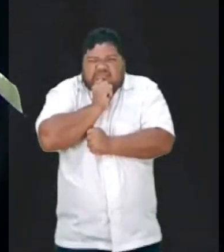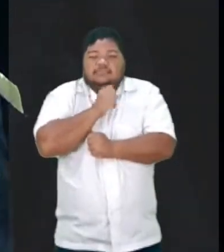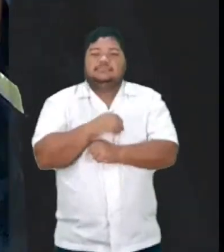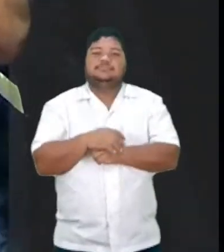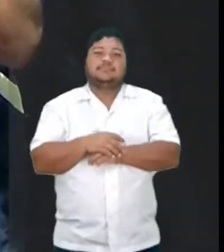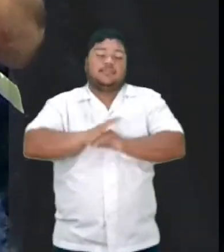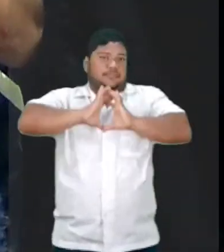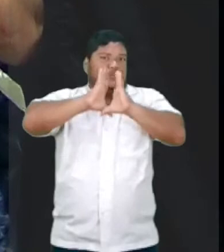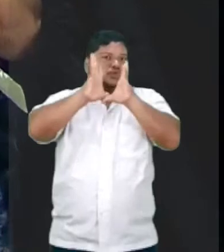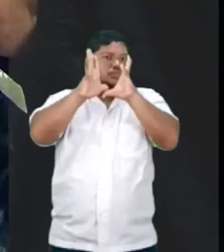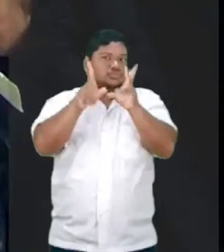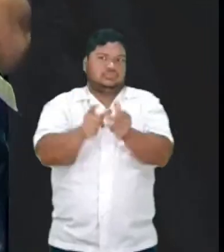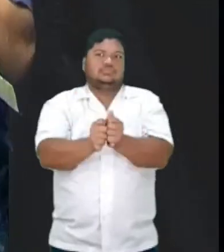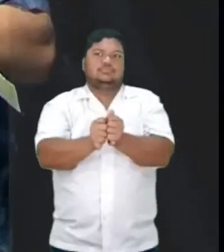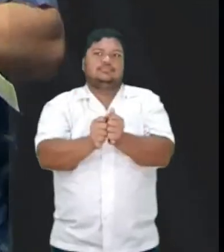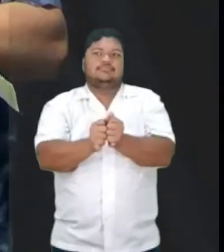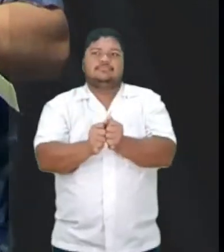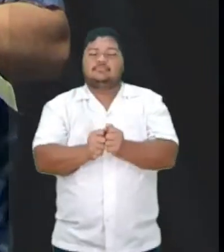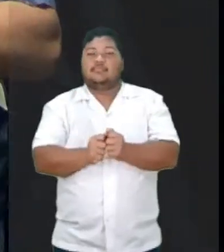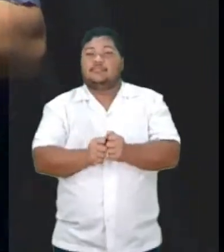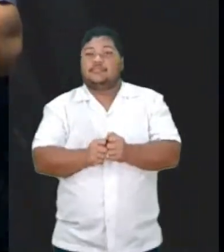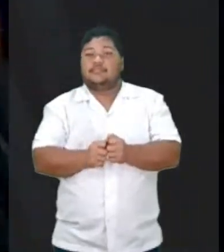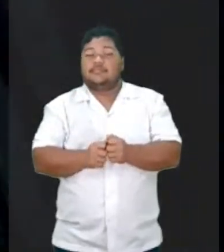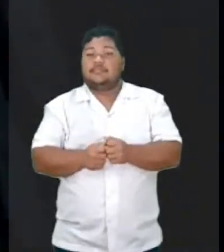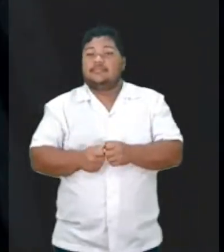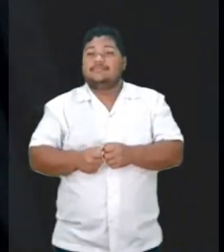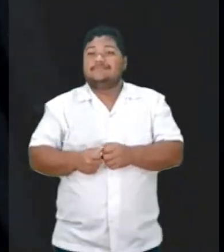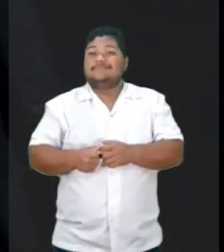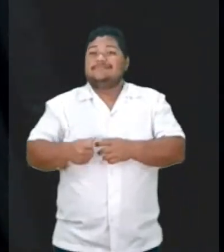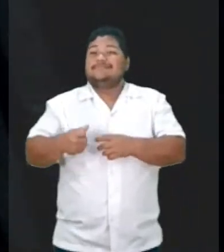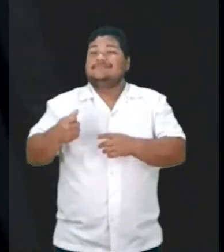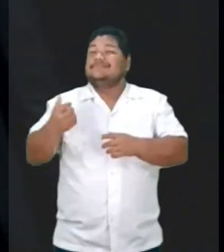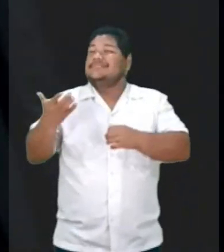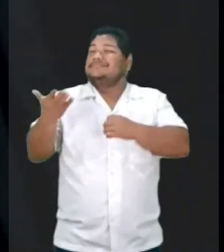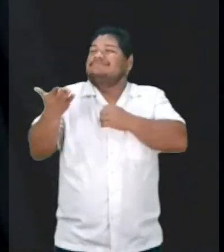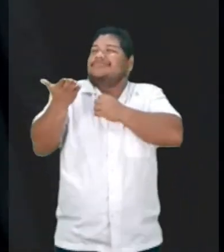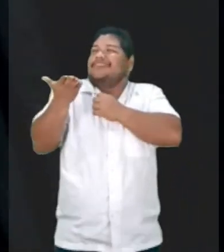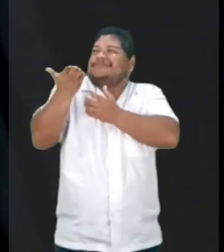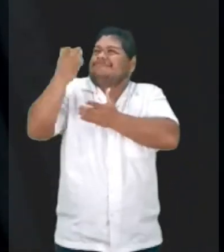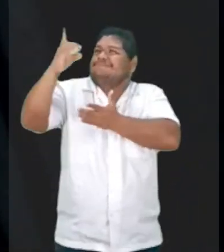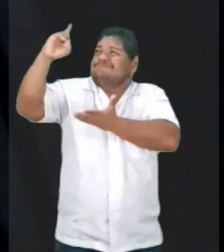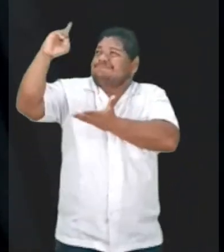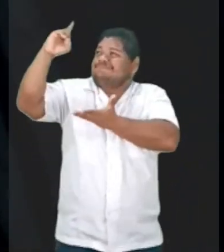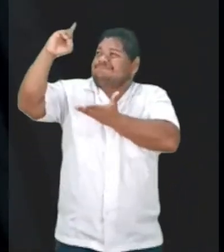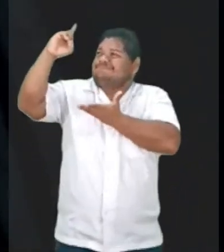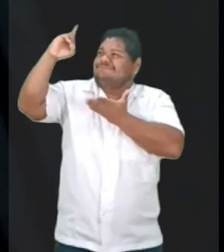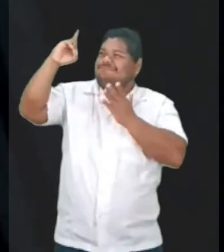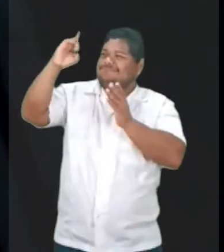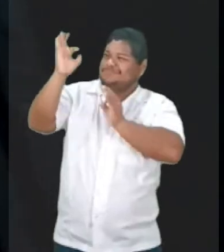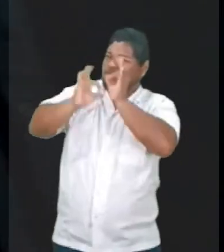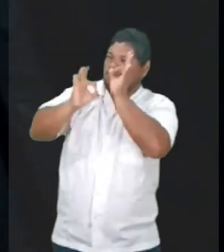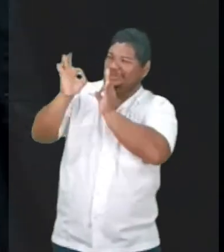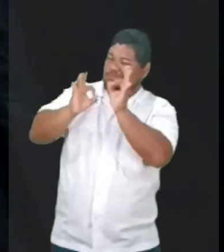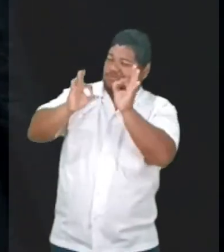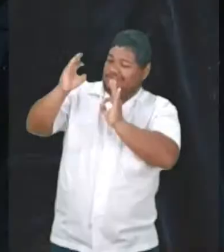Tudo está debaixo do controle de